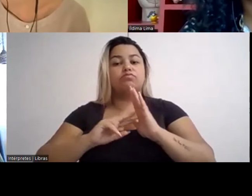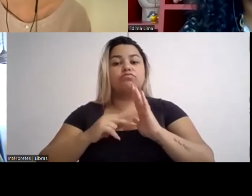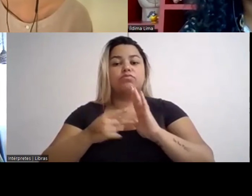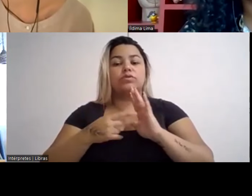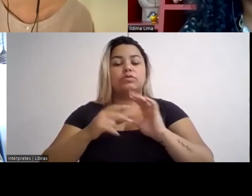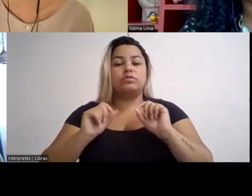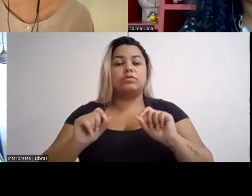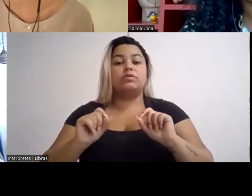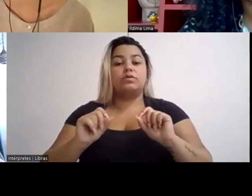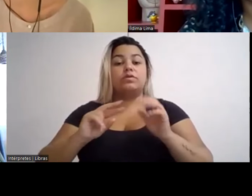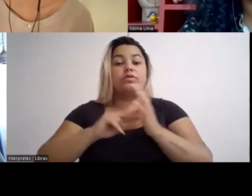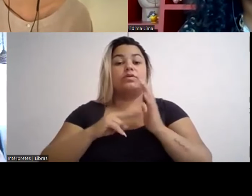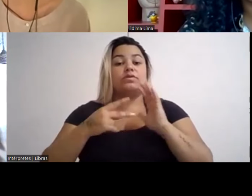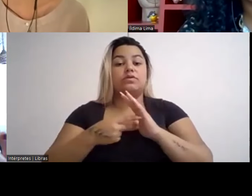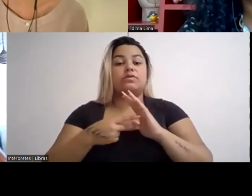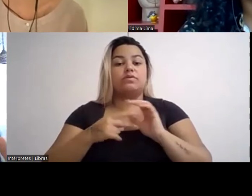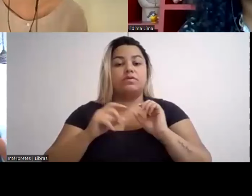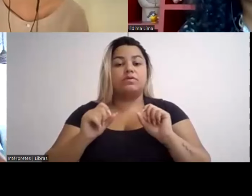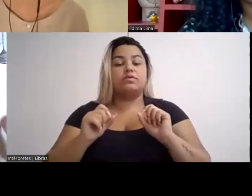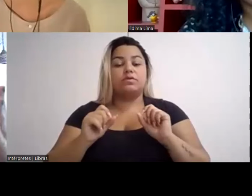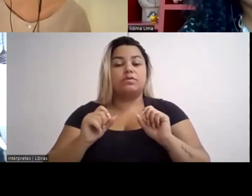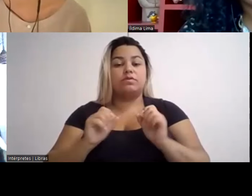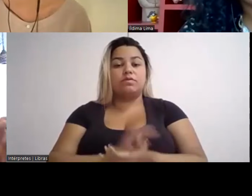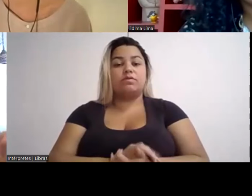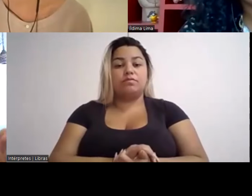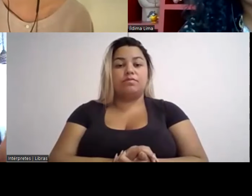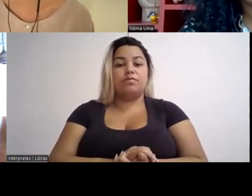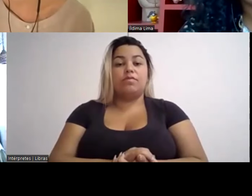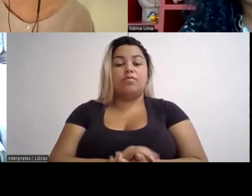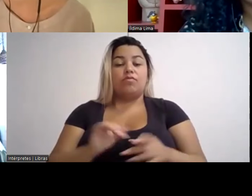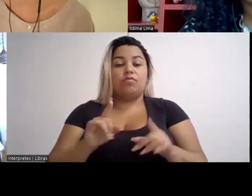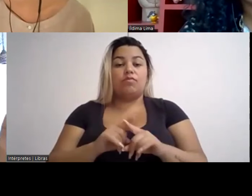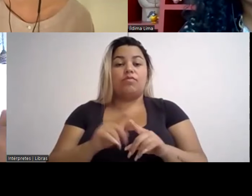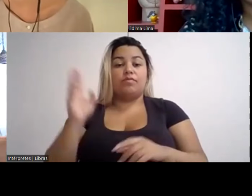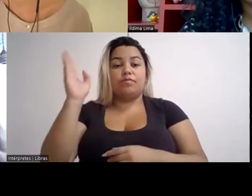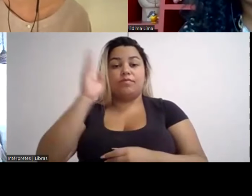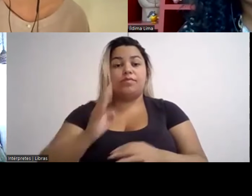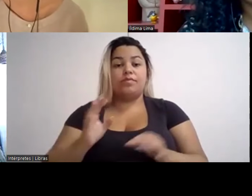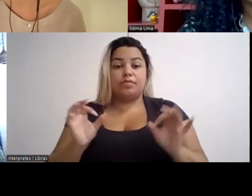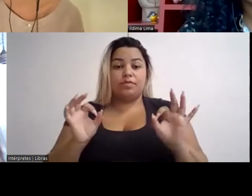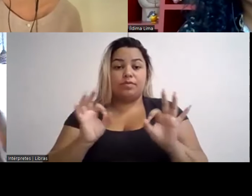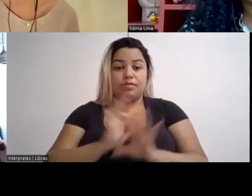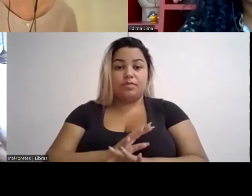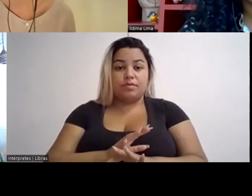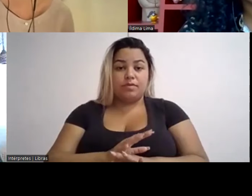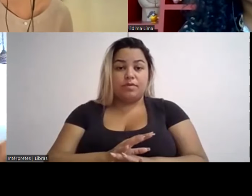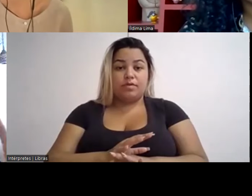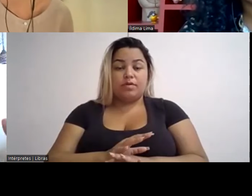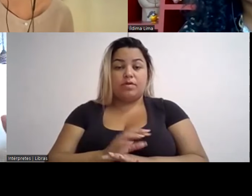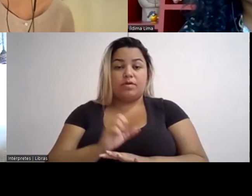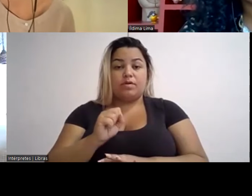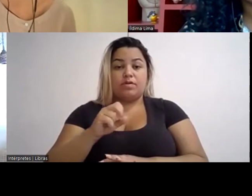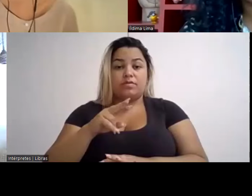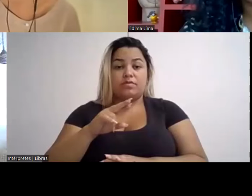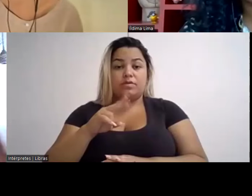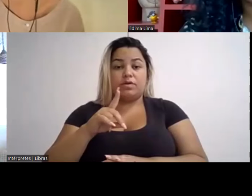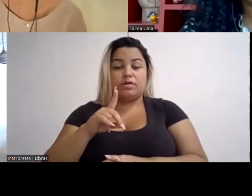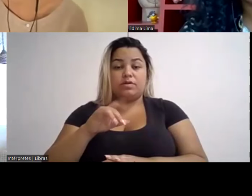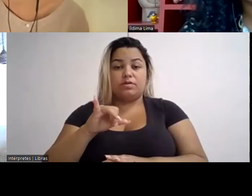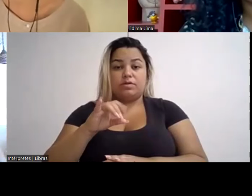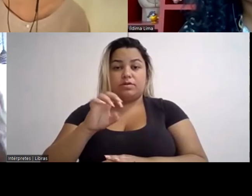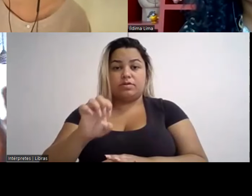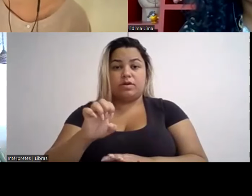isso significa. E eu acho que, no caso do Brasil, eu termino aqui, a sazonalidade é tão grande,